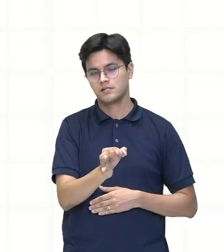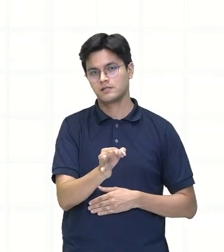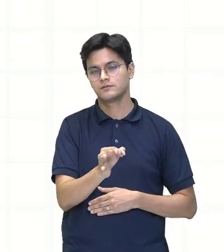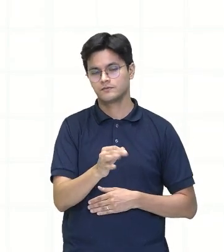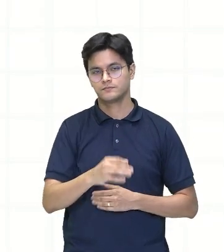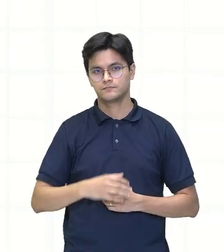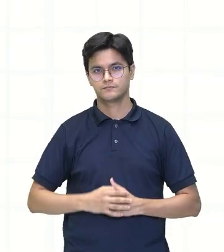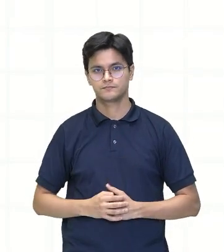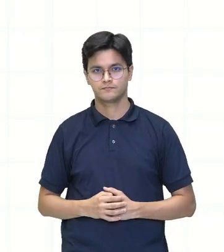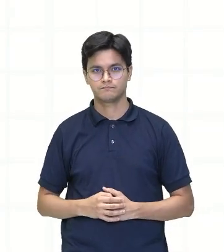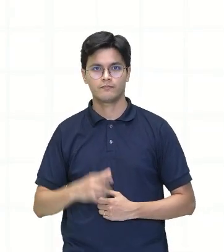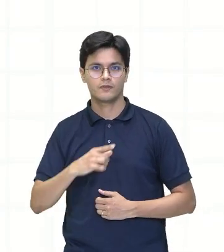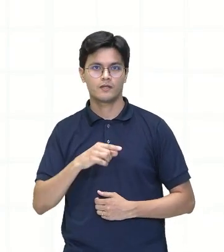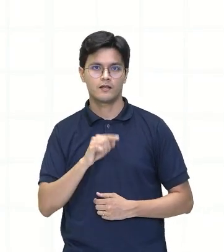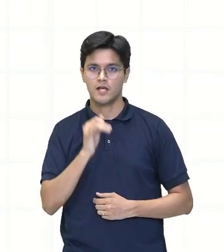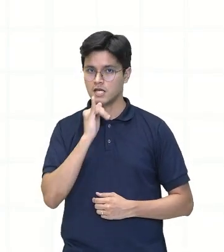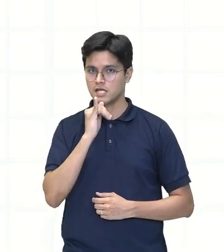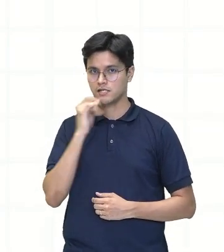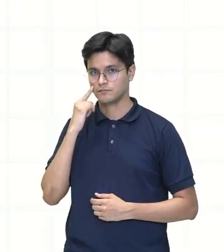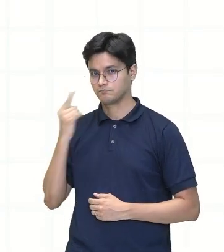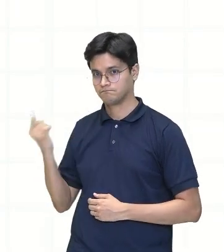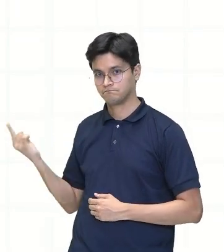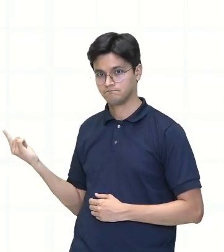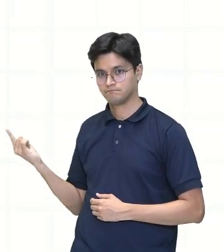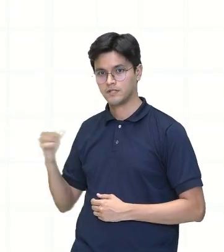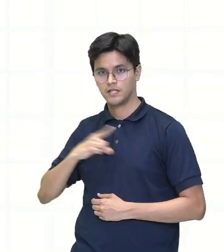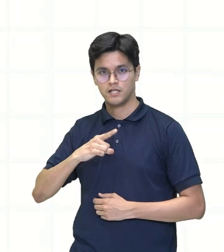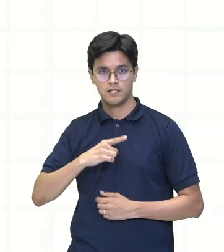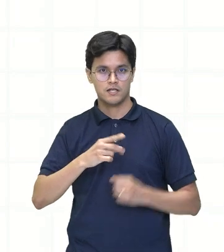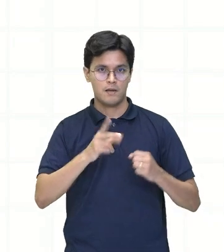principal acompanhado do ing,